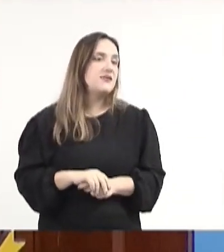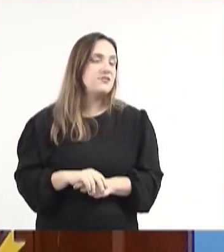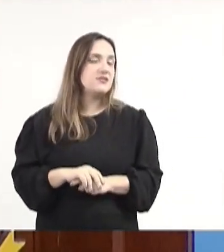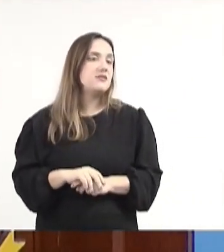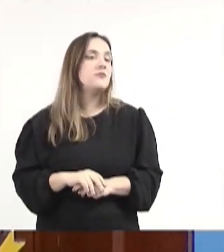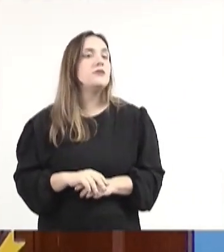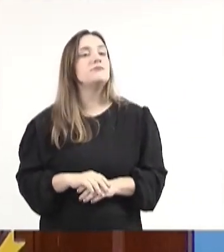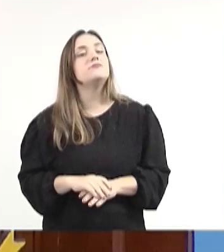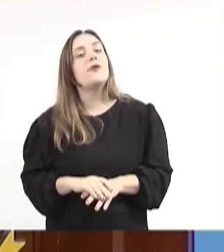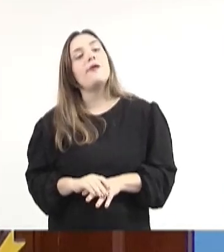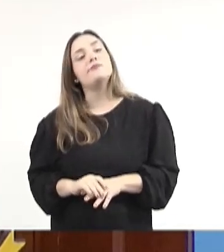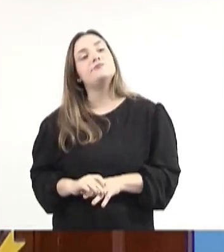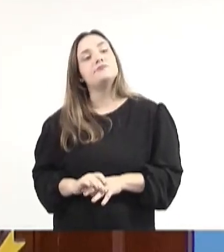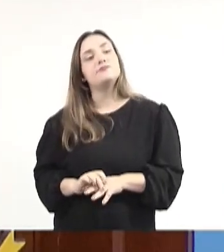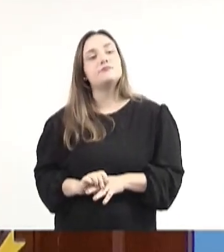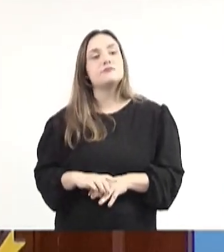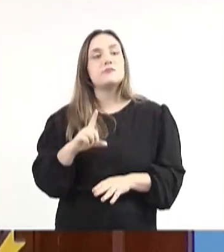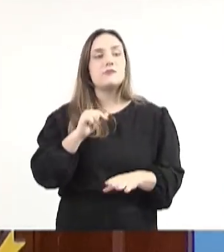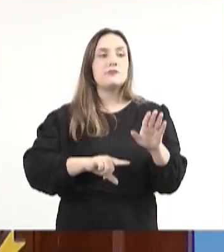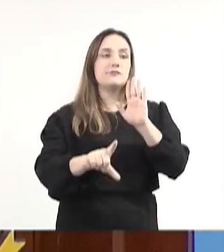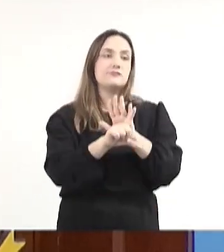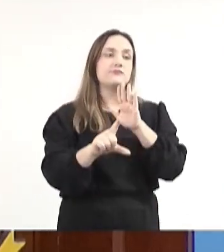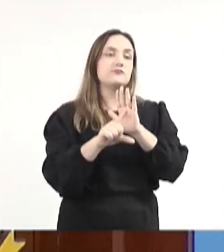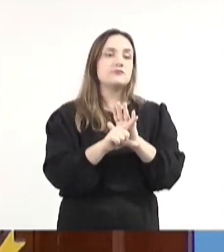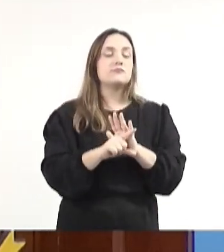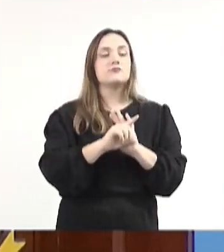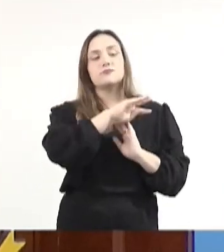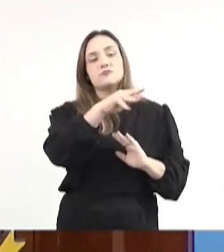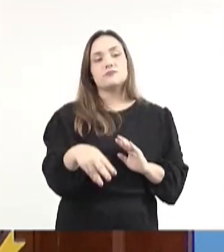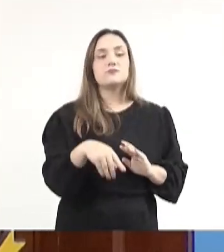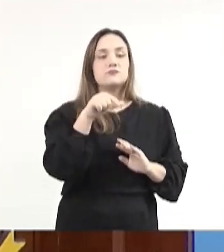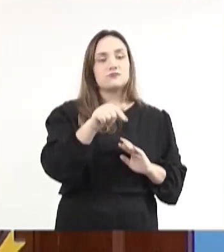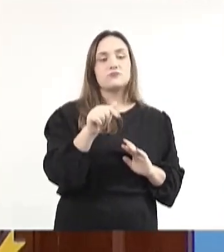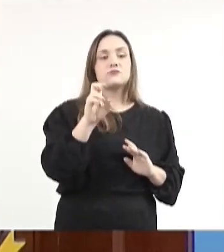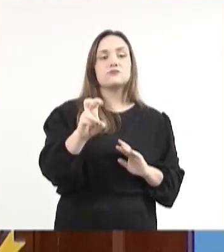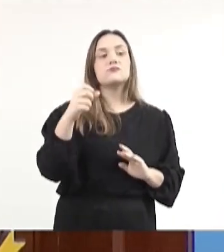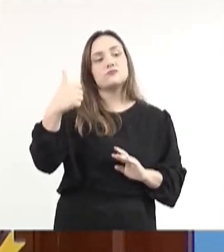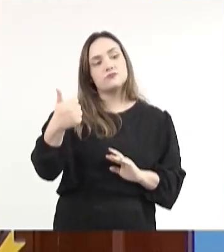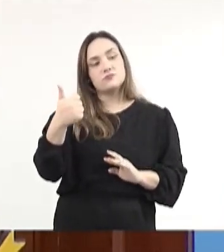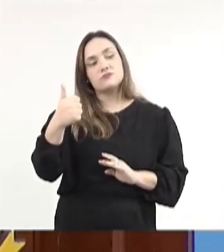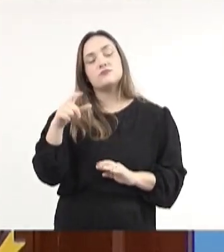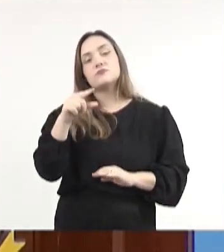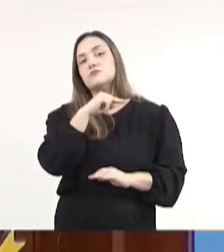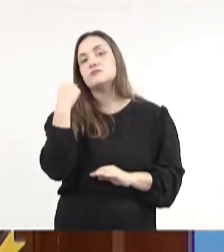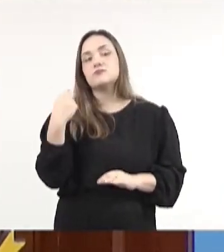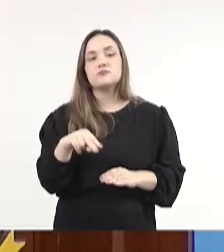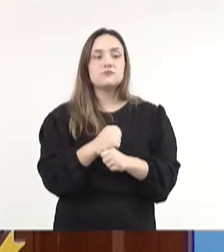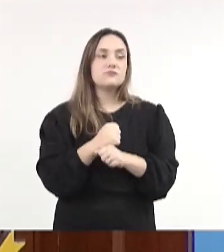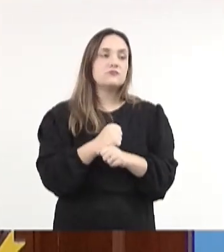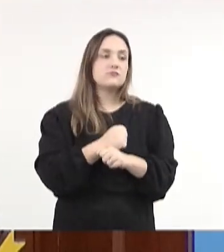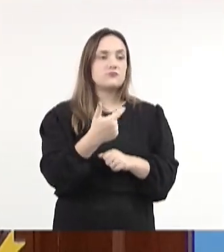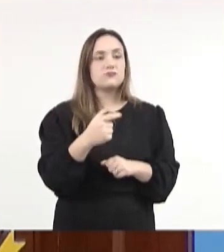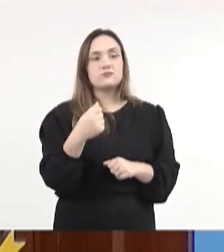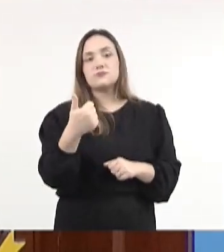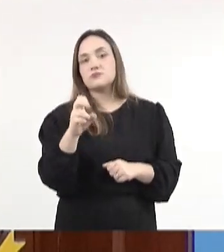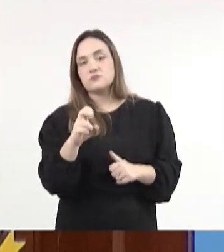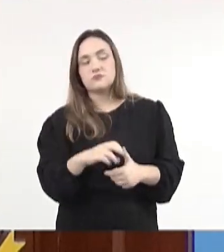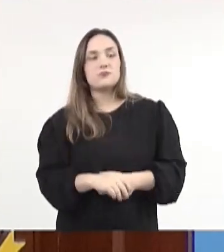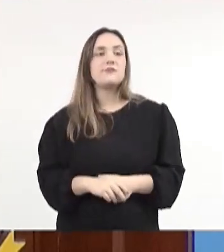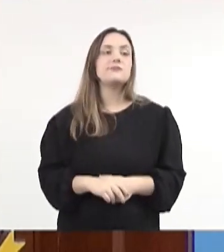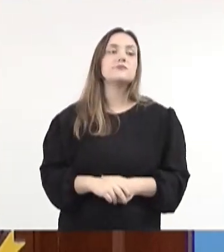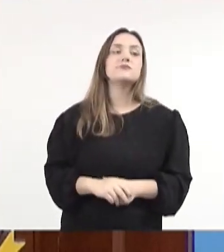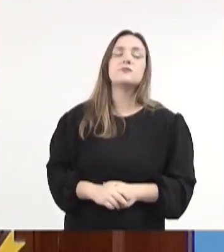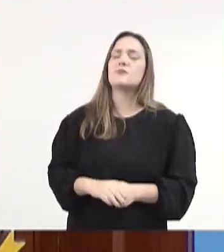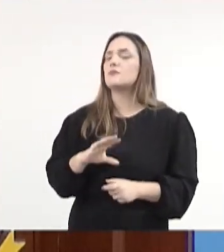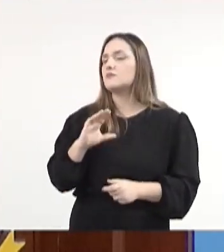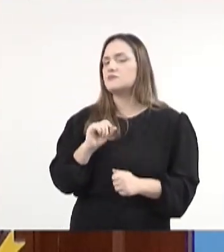Azambuja estava de férias, é a Lei 4.751, Mara, de novembro de 2015. Fizemos